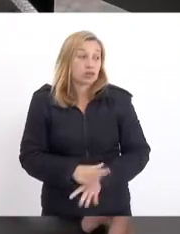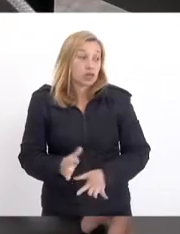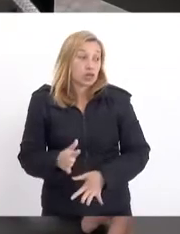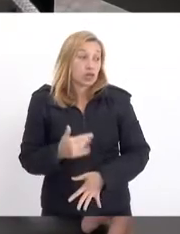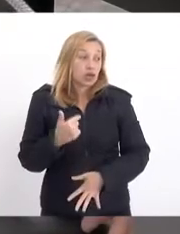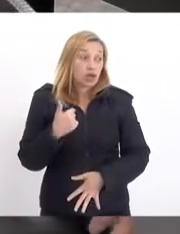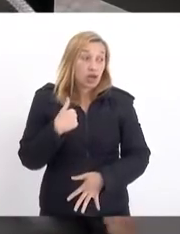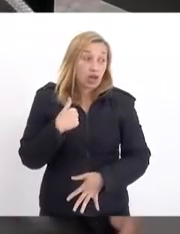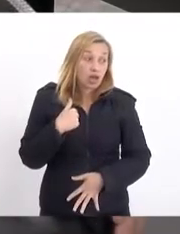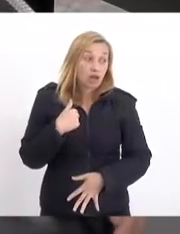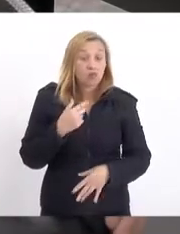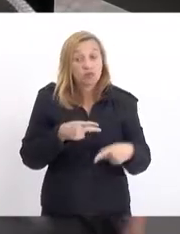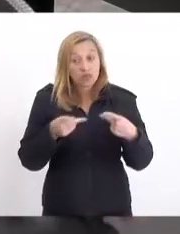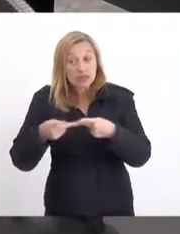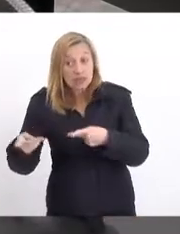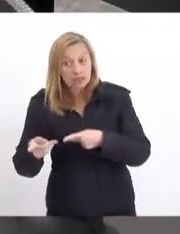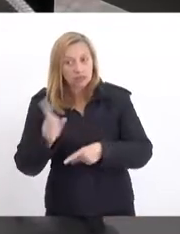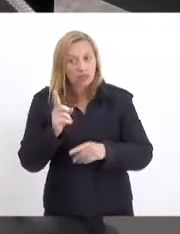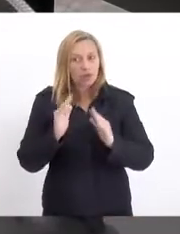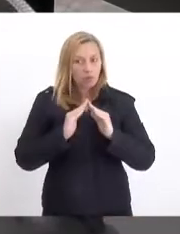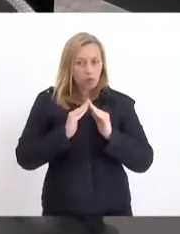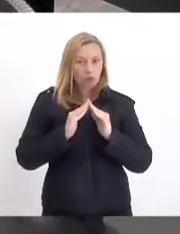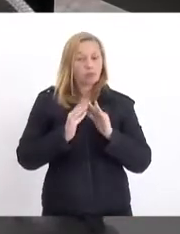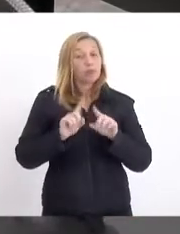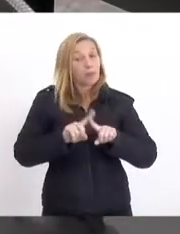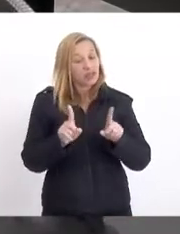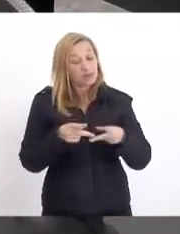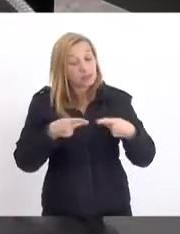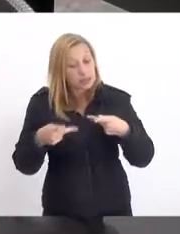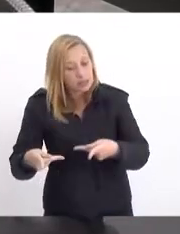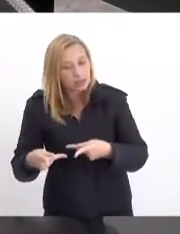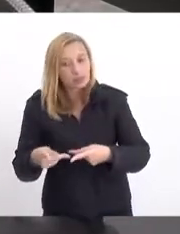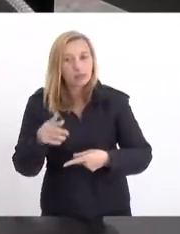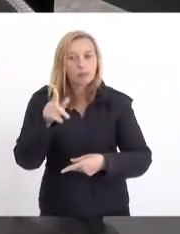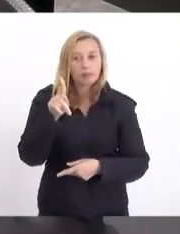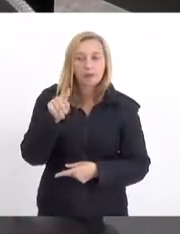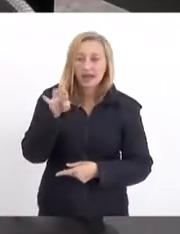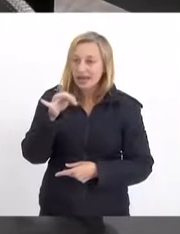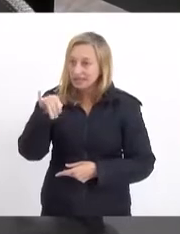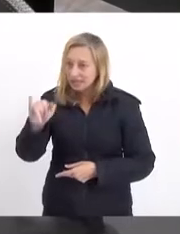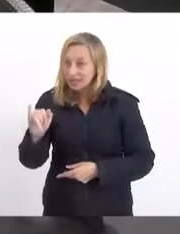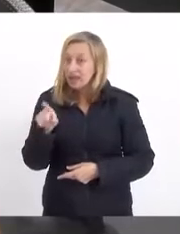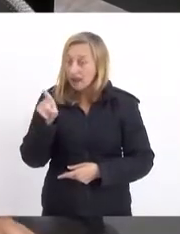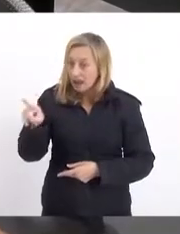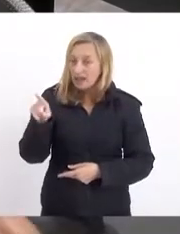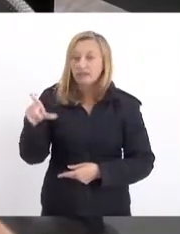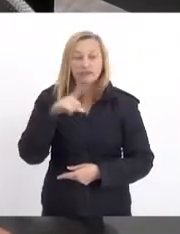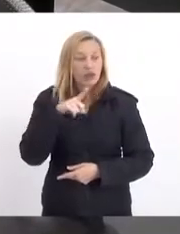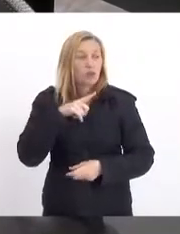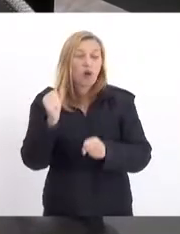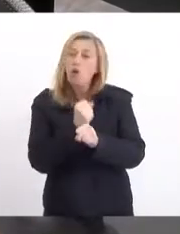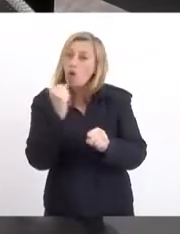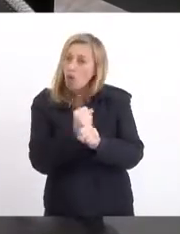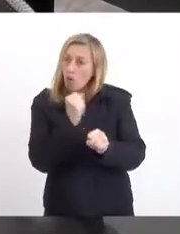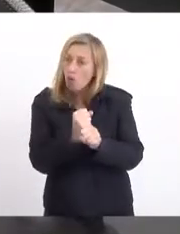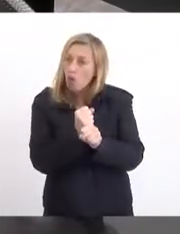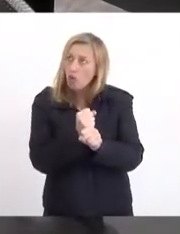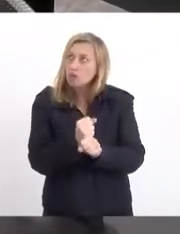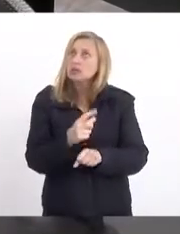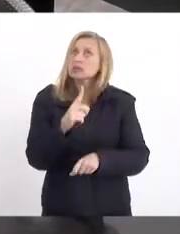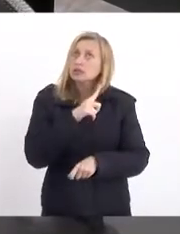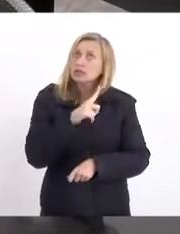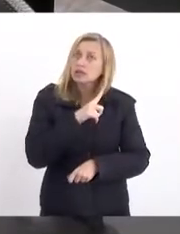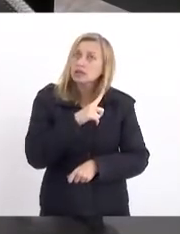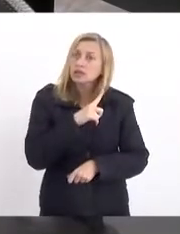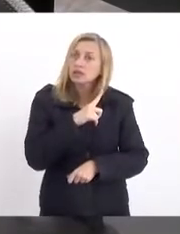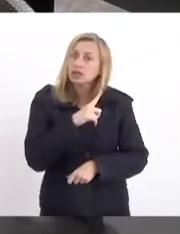que sou um morador de Paraty, mas, por exemplo, lá na minha área está tendo uma obra que também tem 36